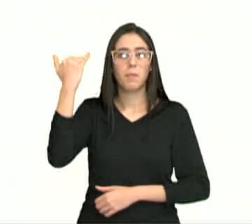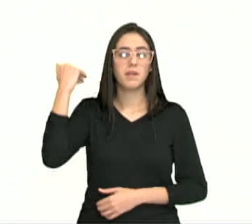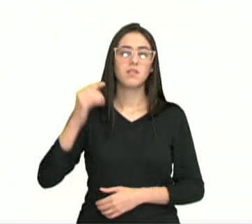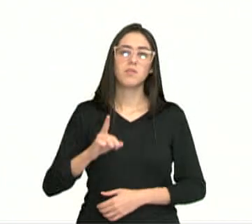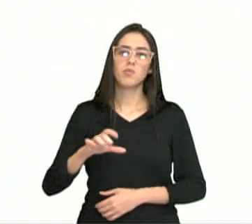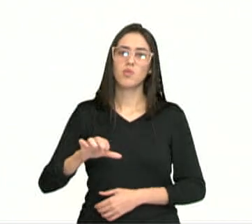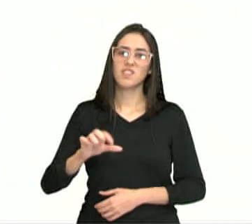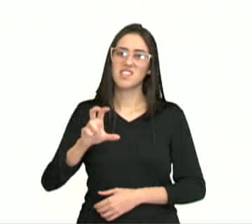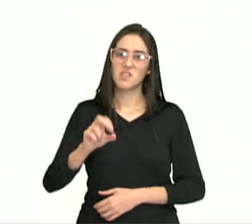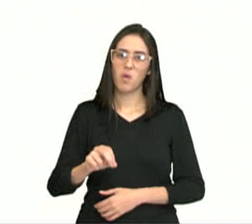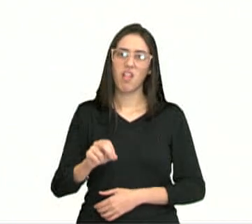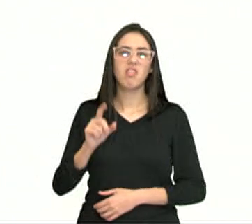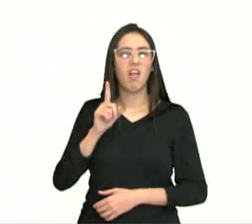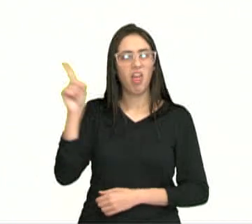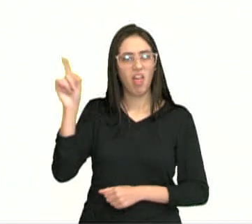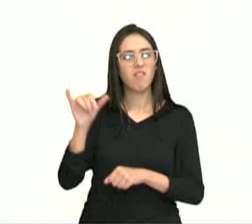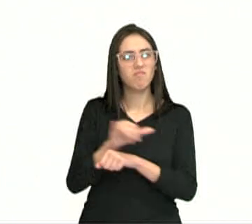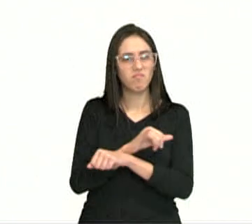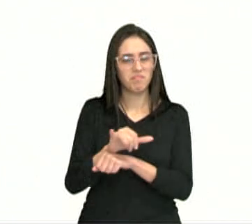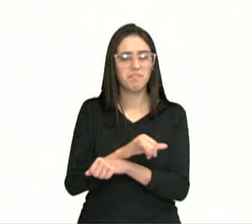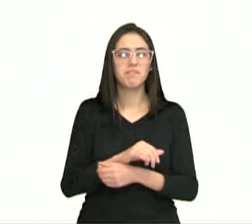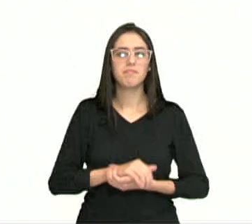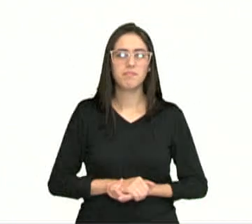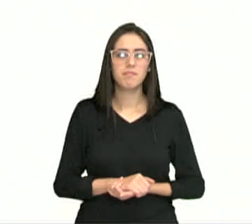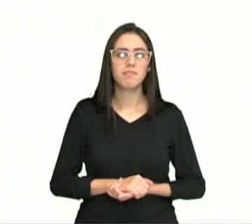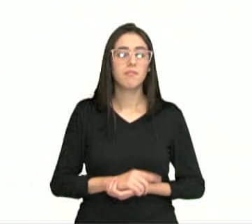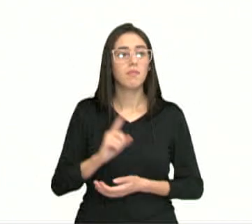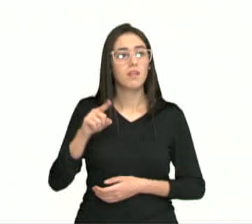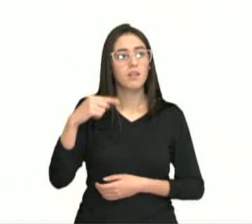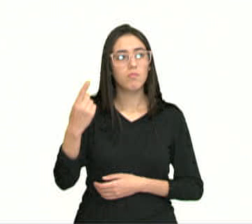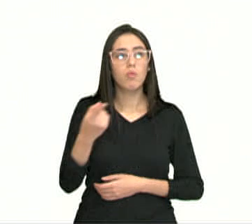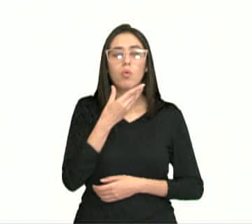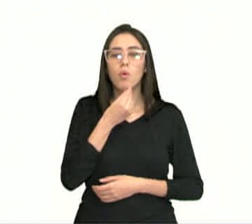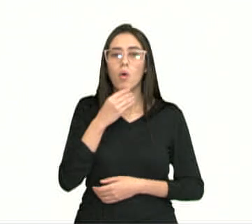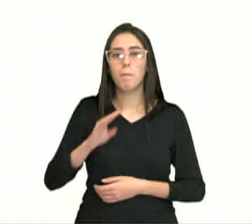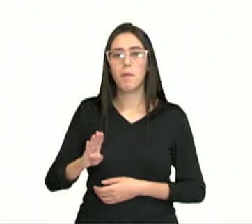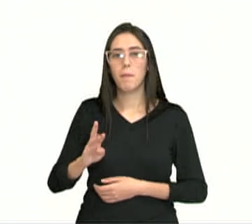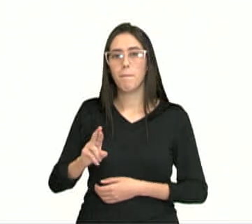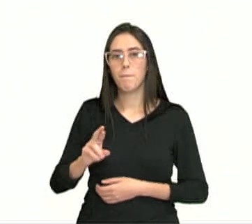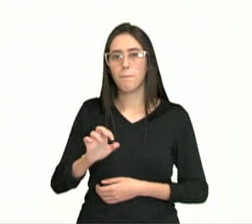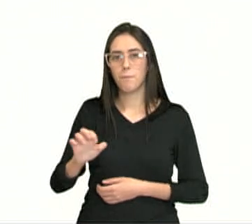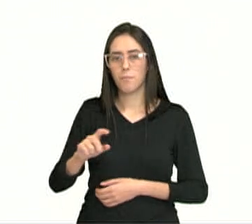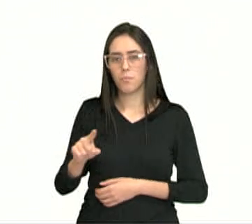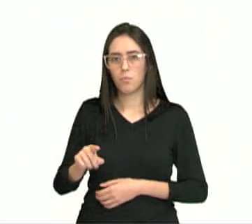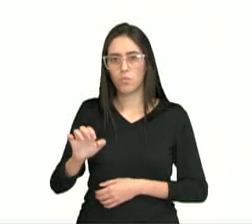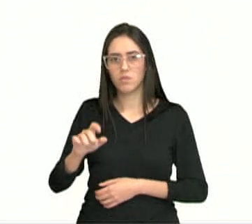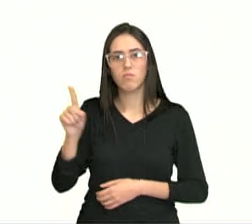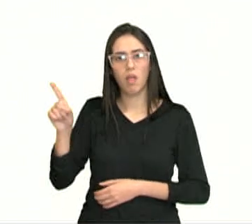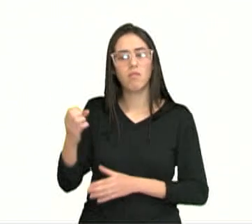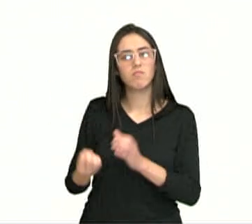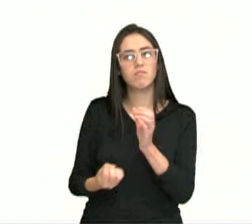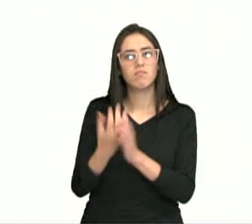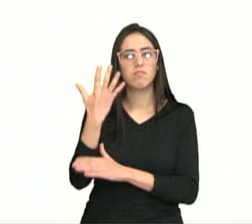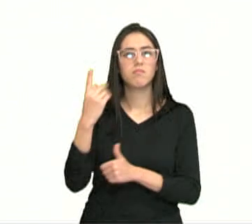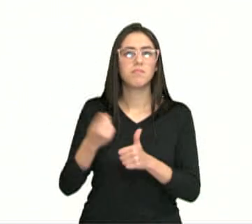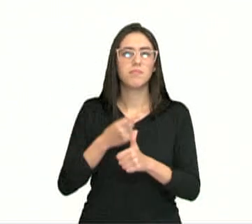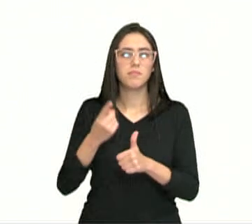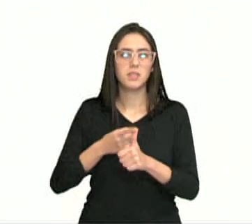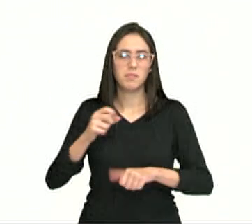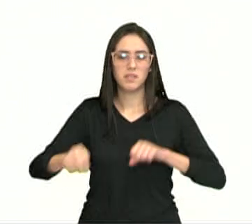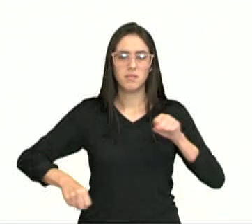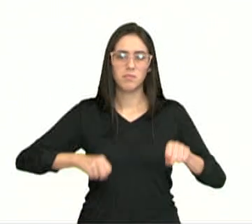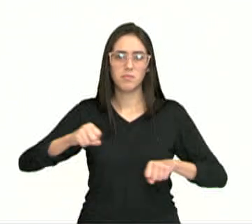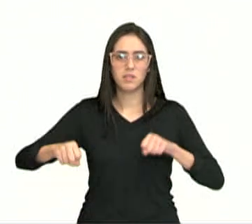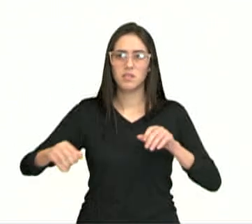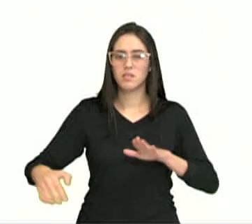no ano de 1953. Já Joe Breeze confeccionou a primeira bicicleta para a prática de mountain bike,